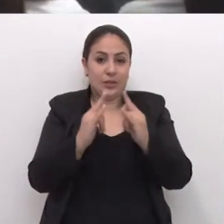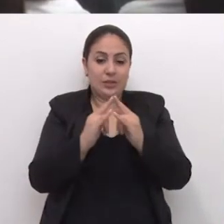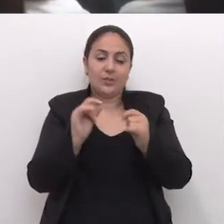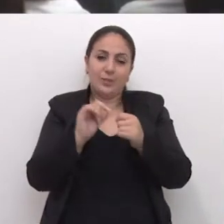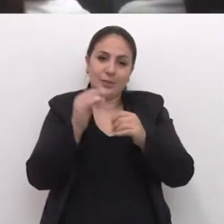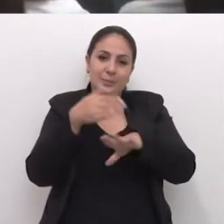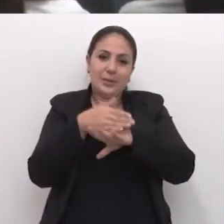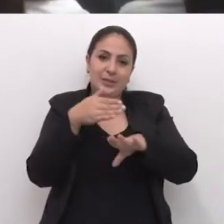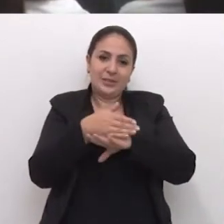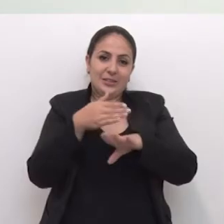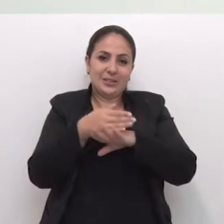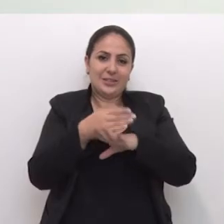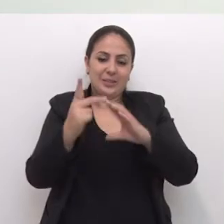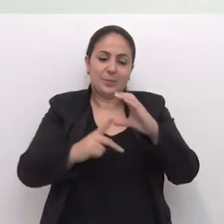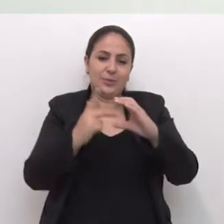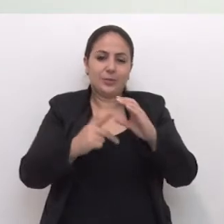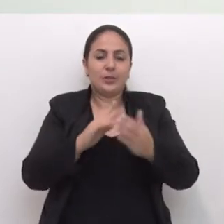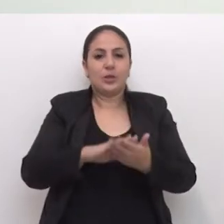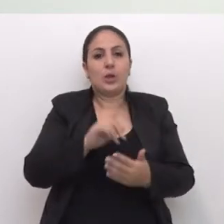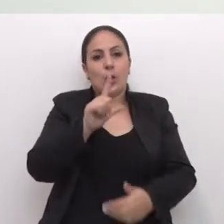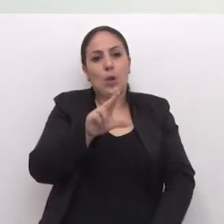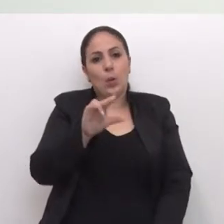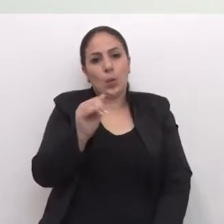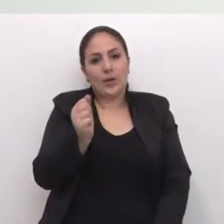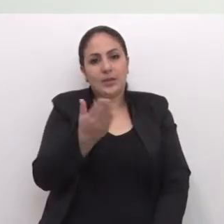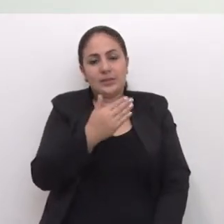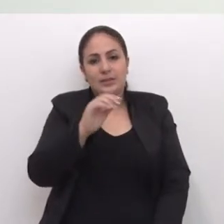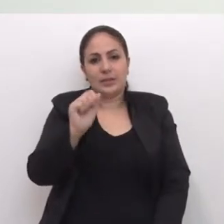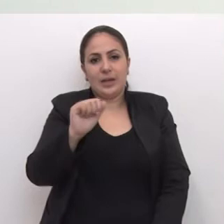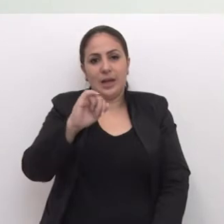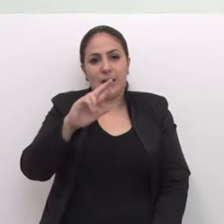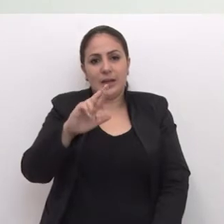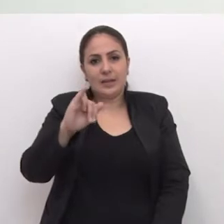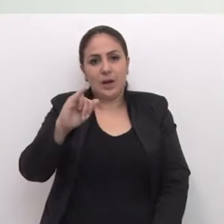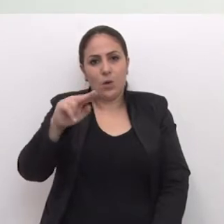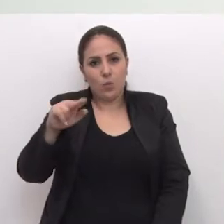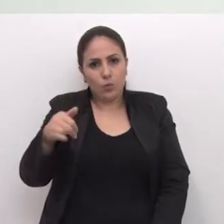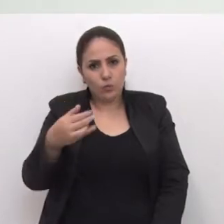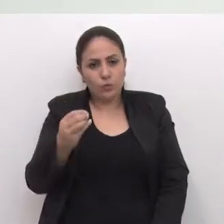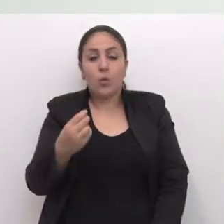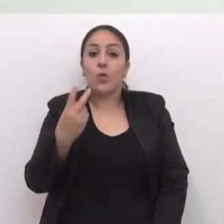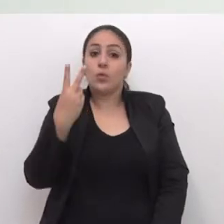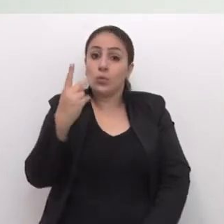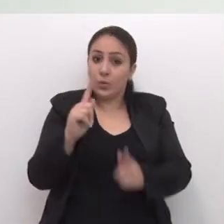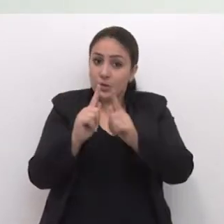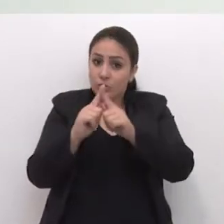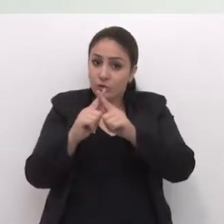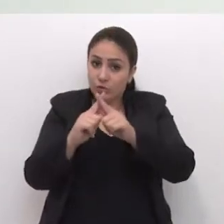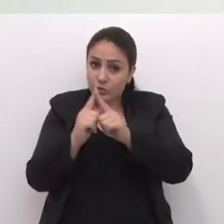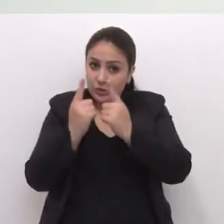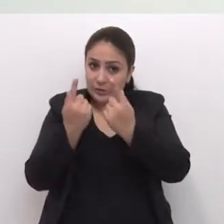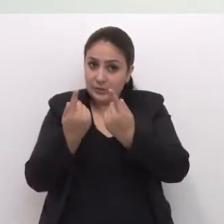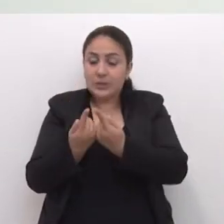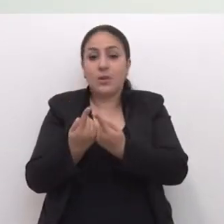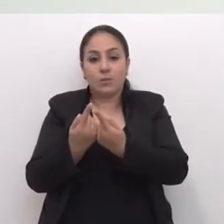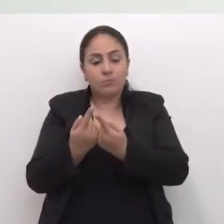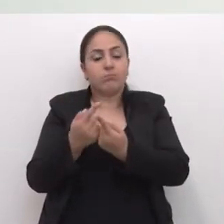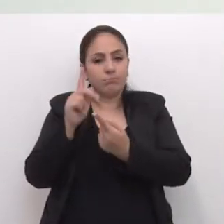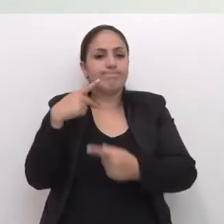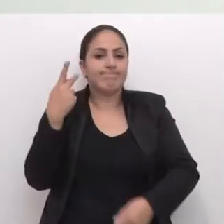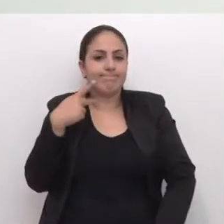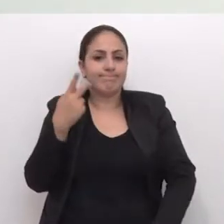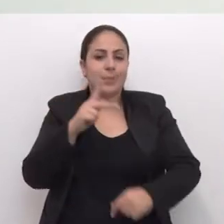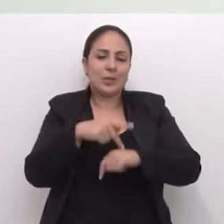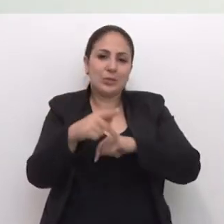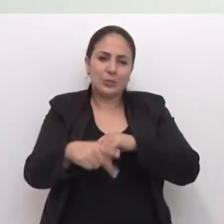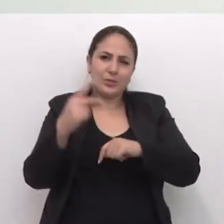do Legislativo. Tem que ressaltar que Lucas José Araújo foi vereador de Passo Fundo por 2 mandatos, né? Ainda quando era o Conselho